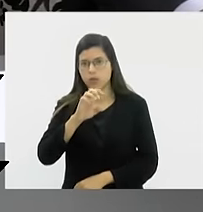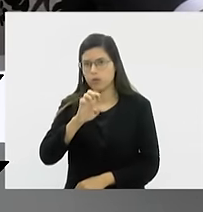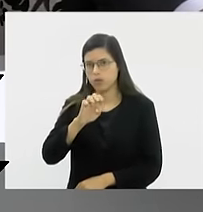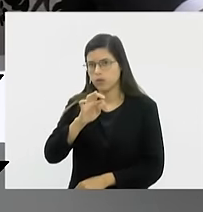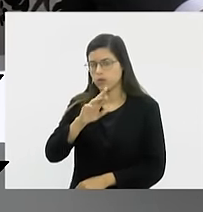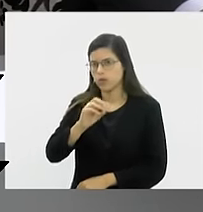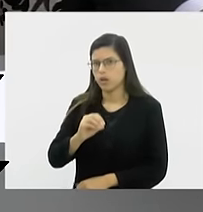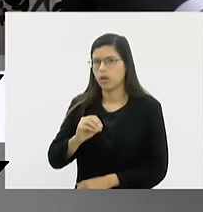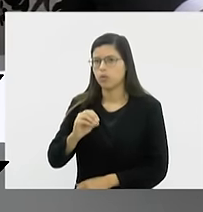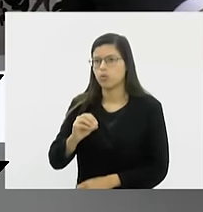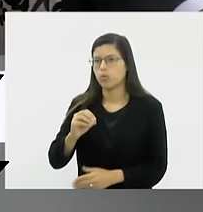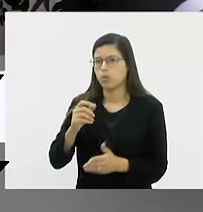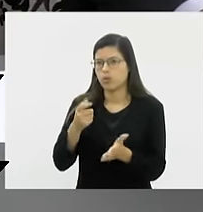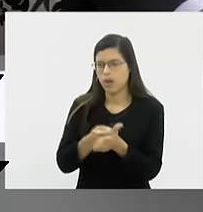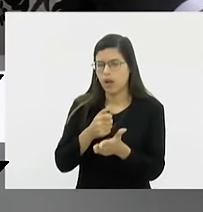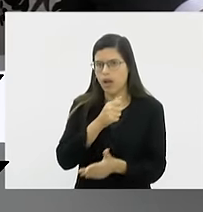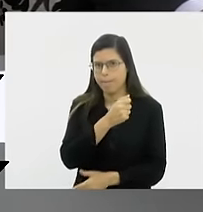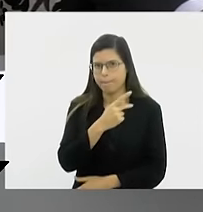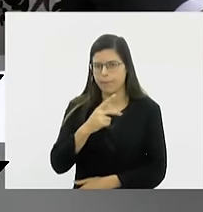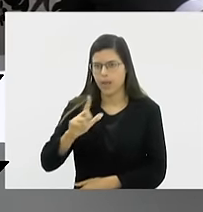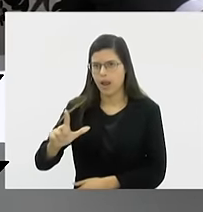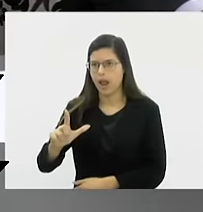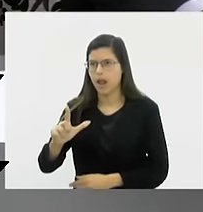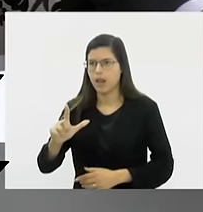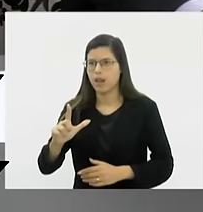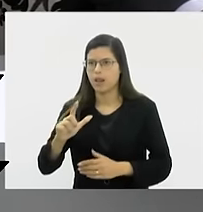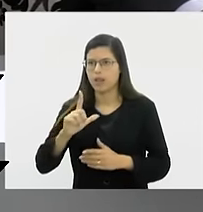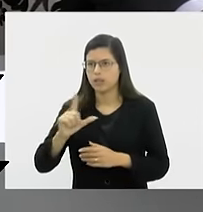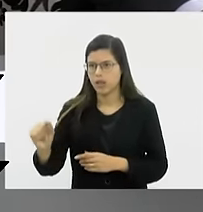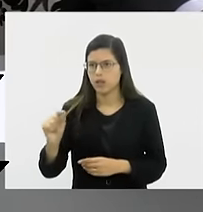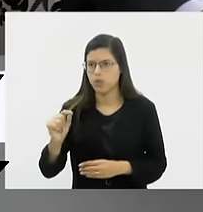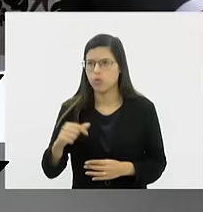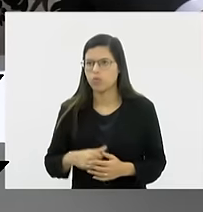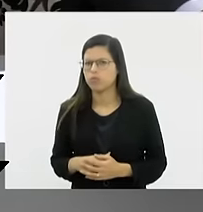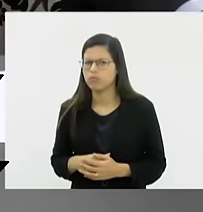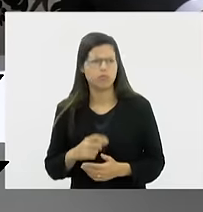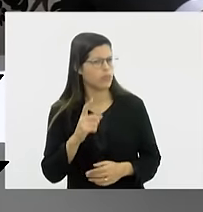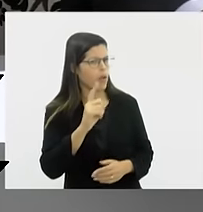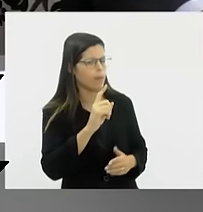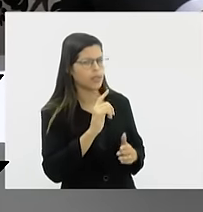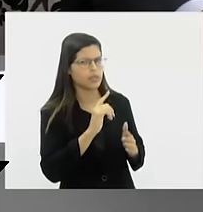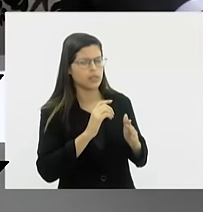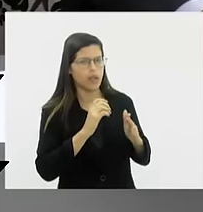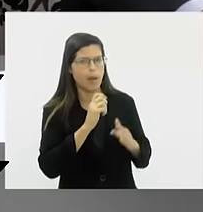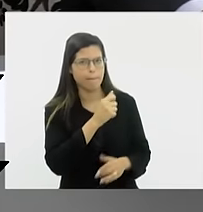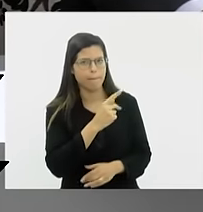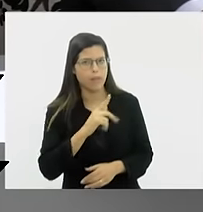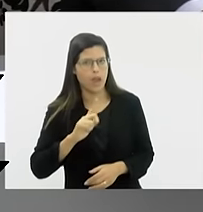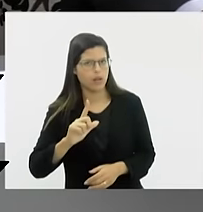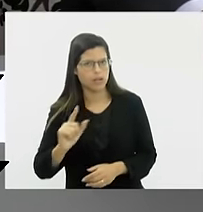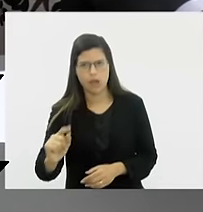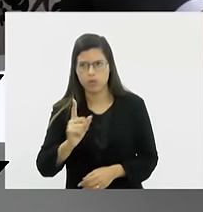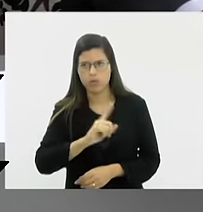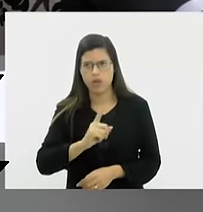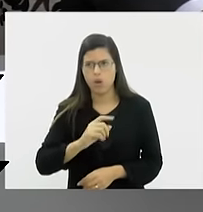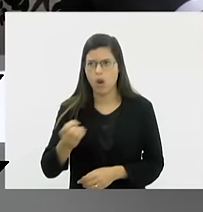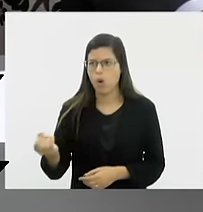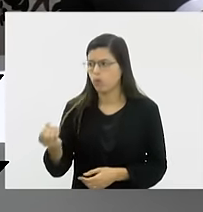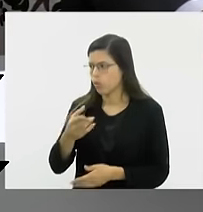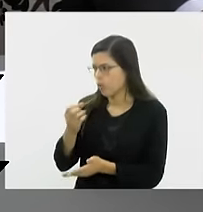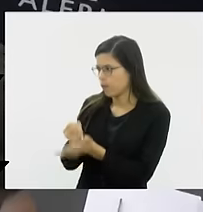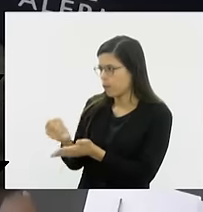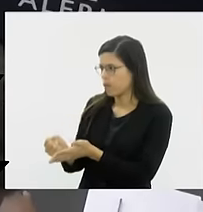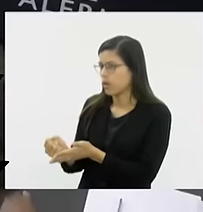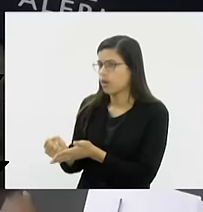saiu, a PL, fizesse um inventário de todos os... Não, mas a PL não saiu. Não, é um novo contrato. Não, então, presidente, ela, desculpa,